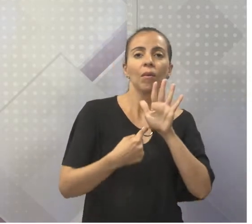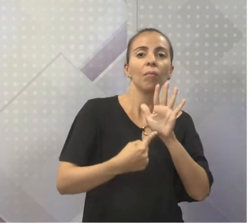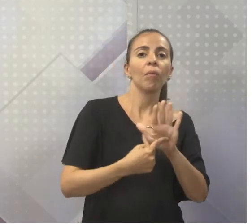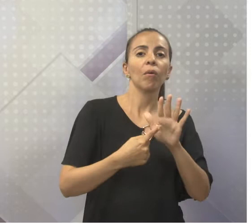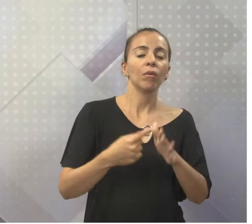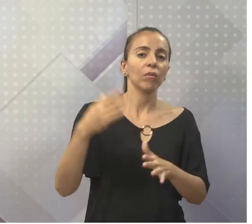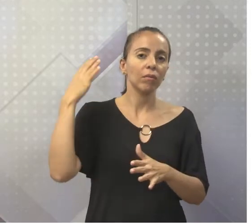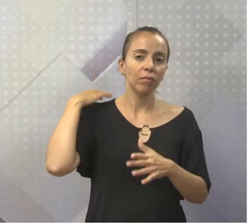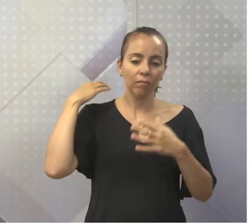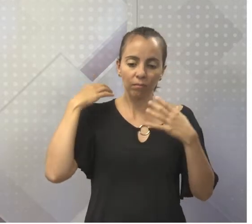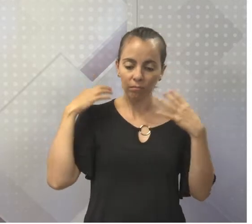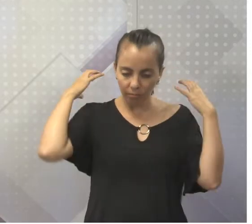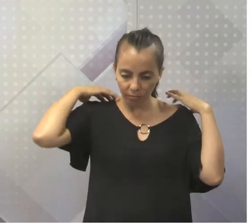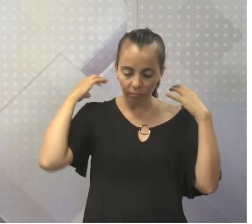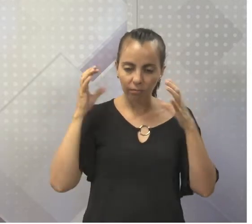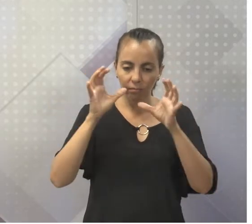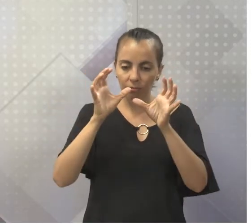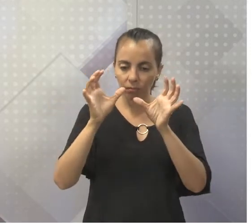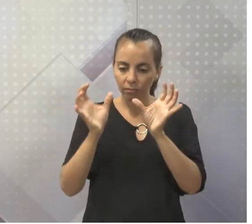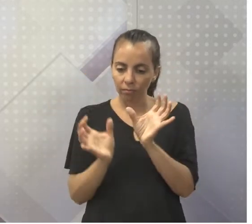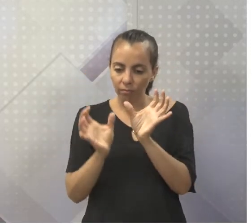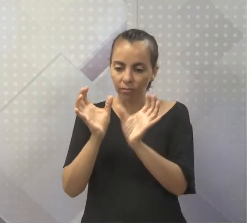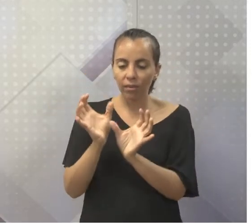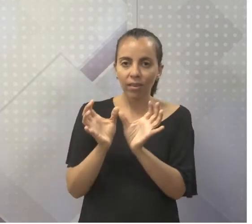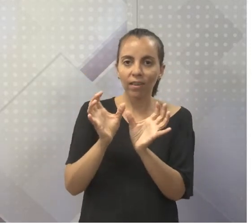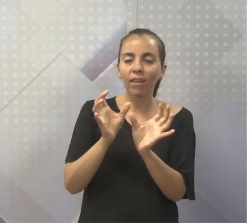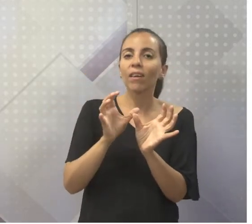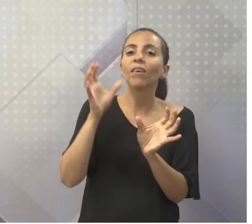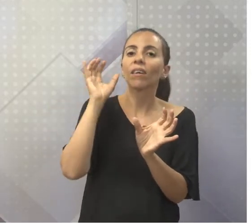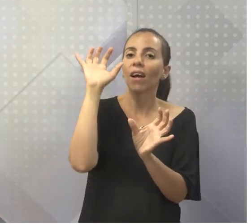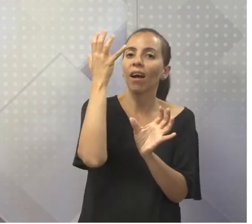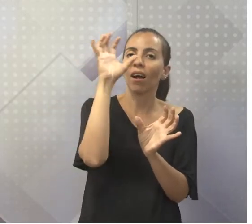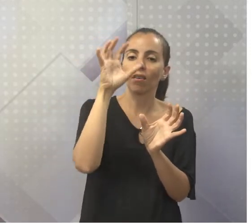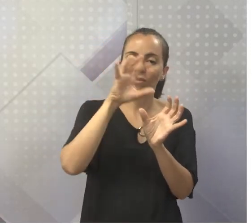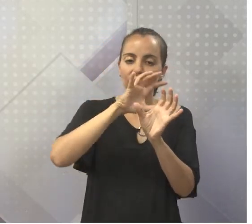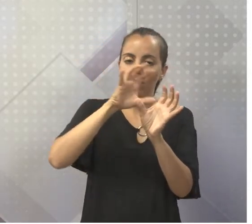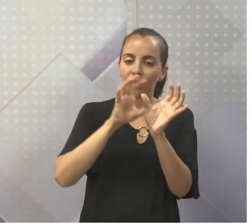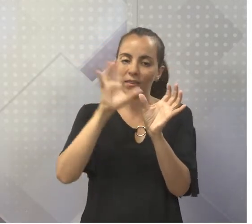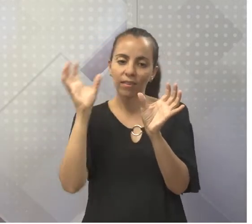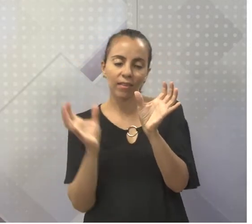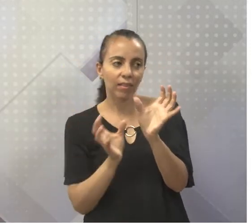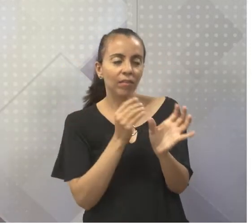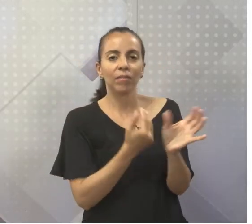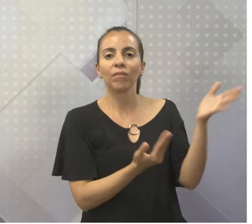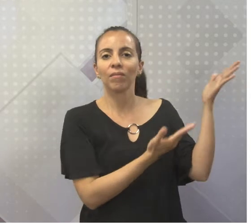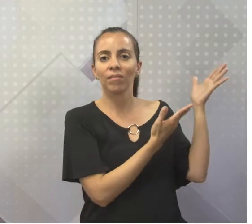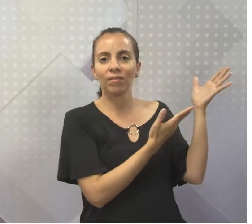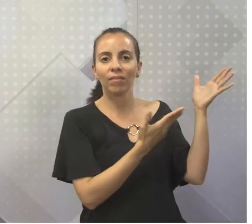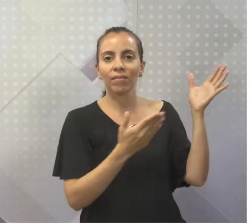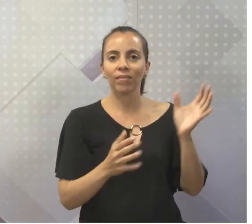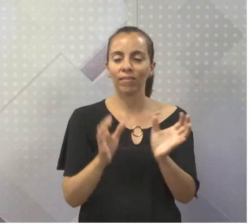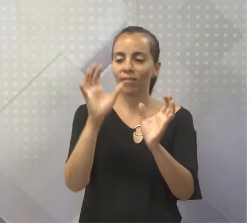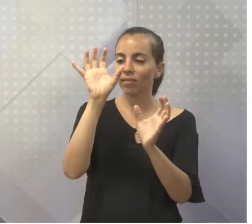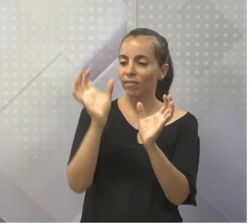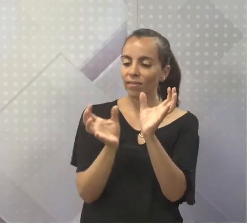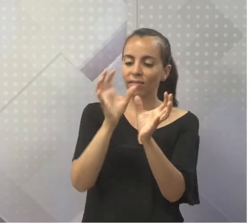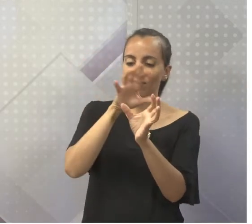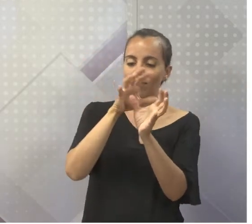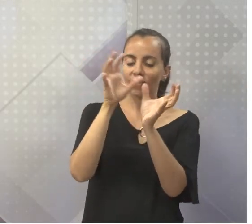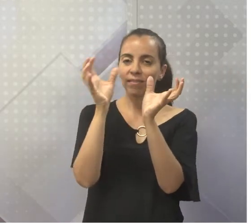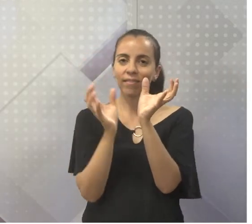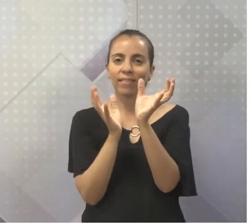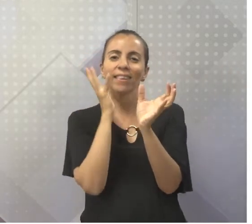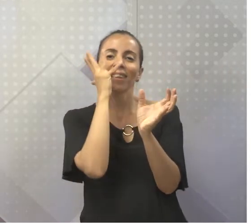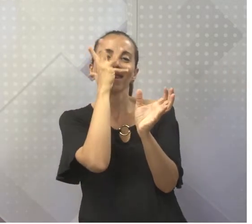feito de árvore está vendo ó que a continuar respirar começa a preservar muita livro é esse slides lindo eu não cheiro nele ó